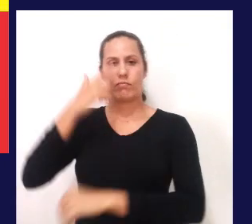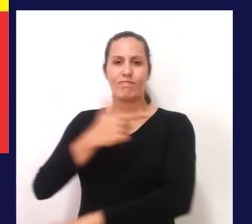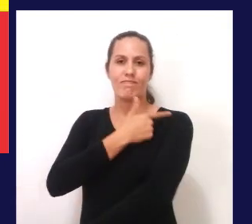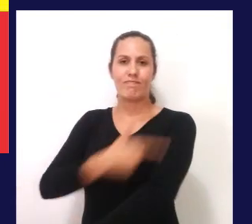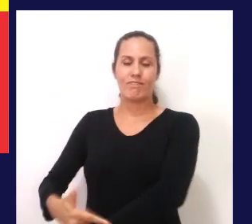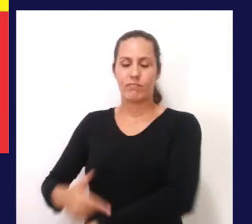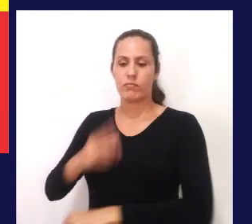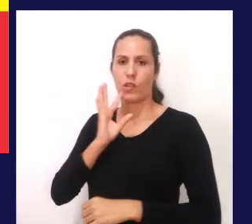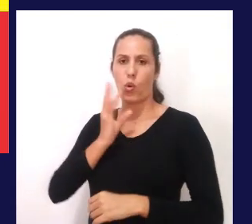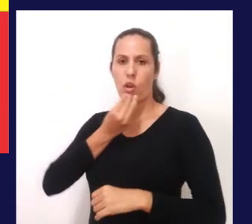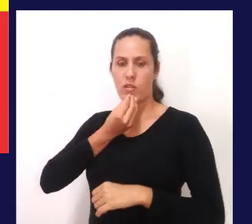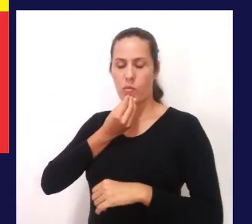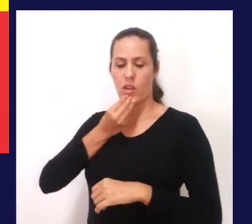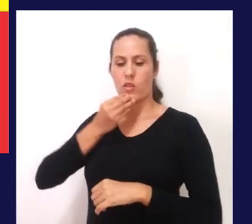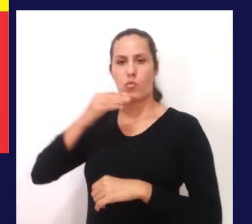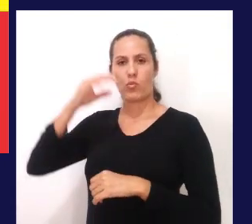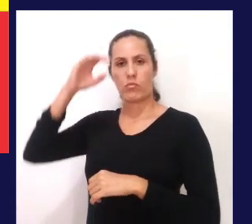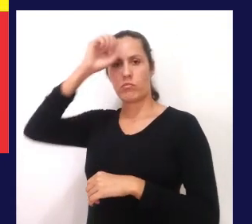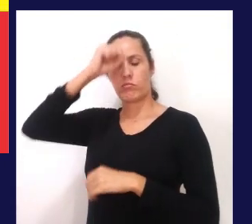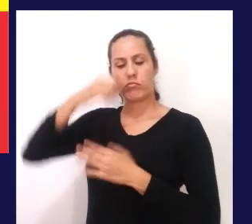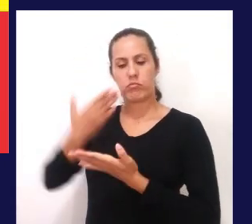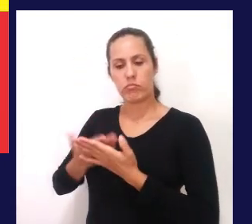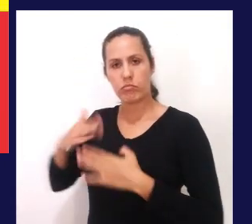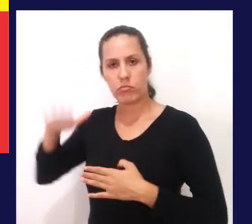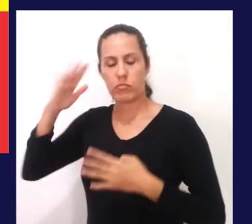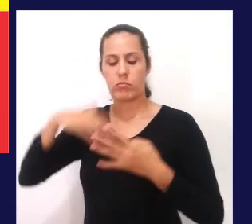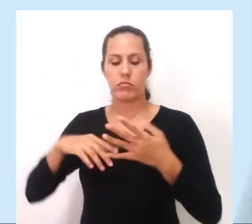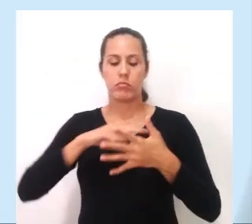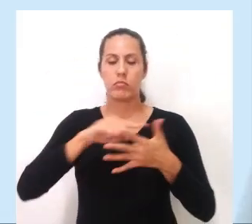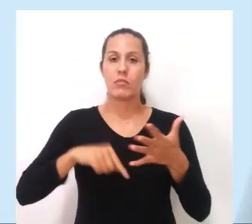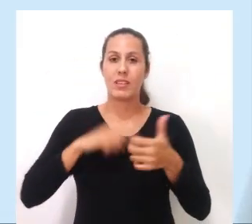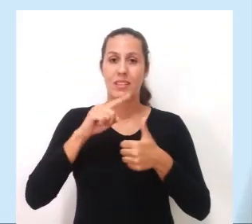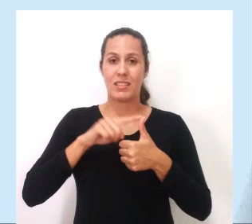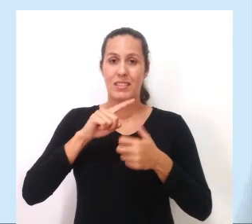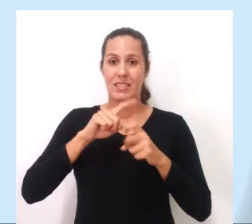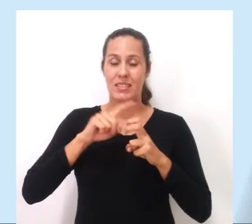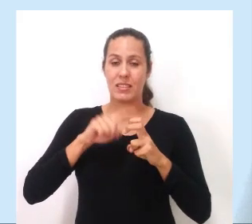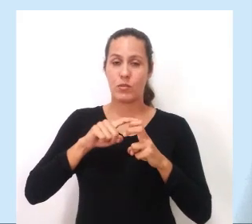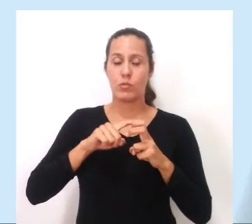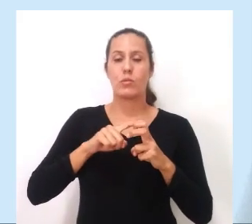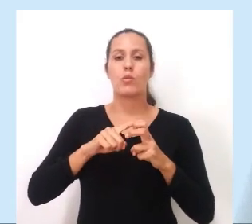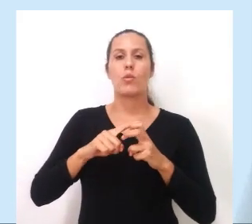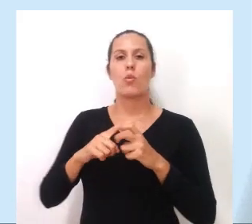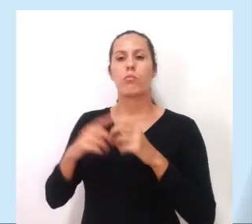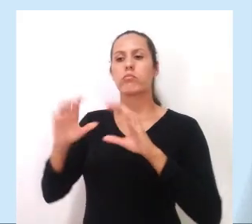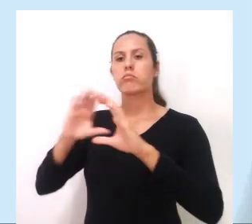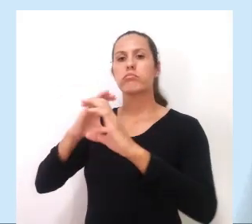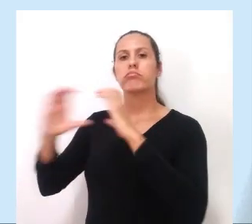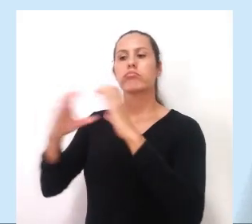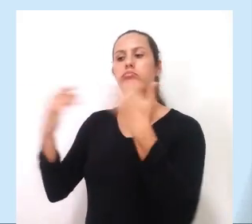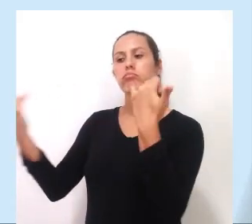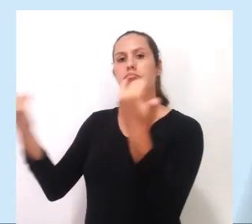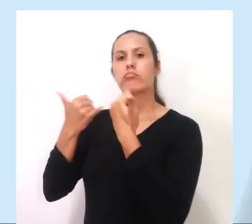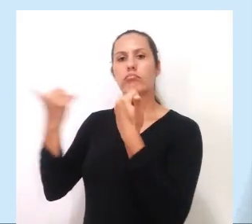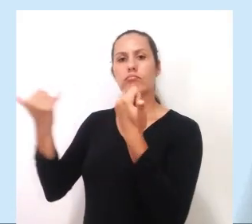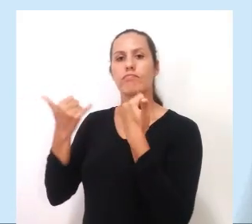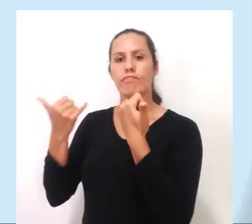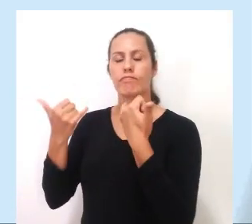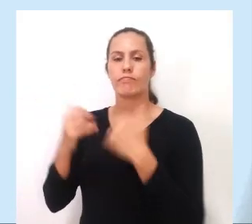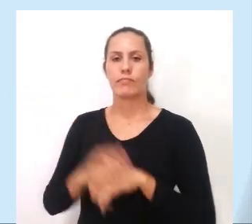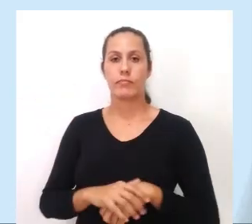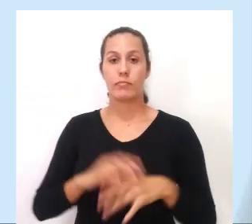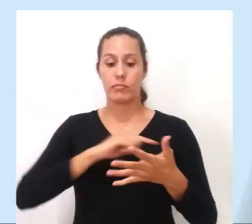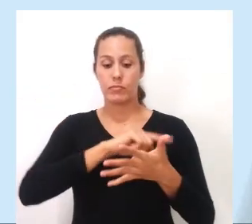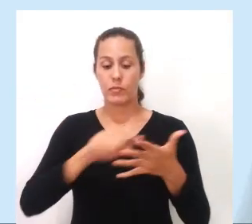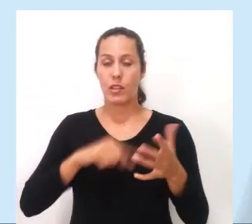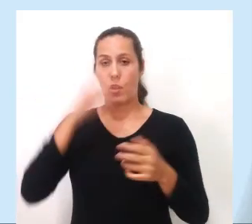escolarização e influências do meio de comunicação. Essas são as principais causas da